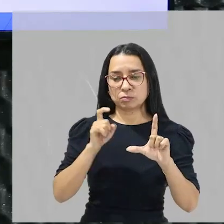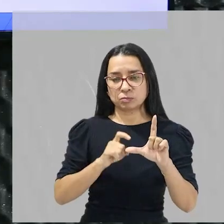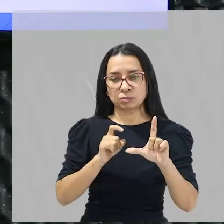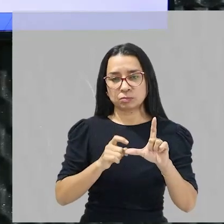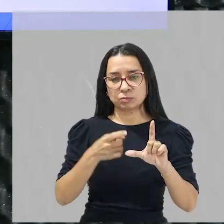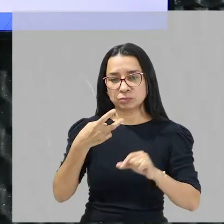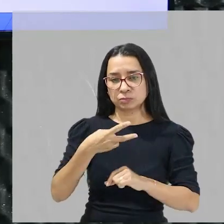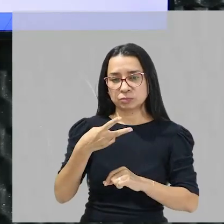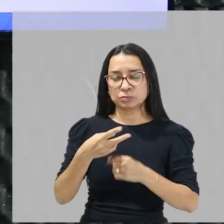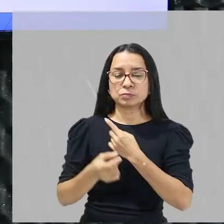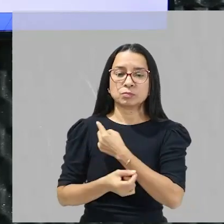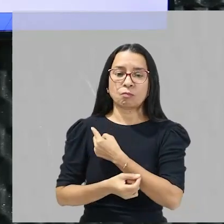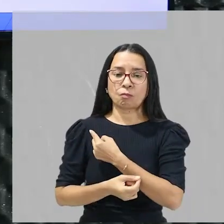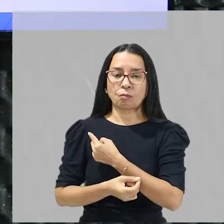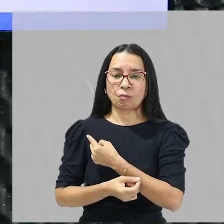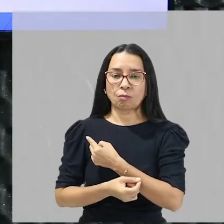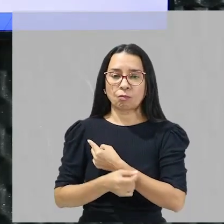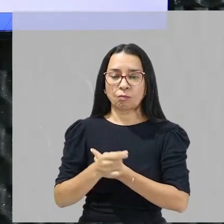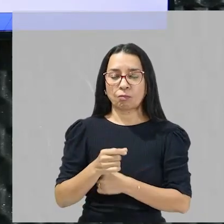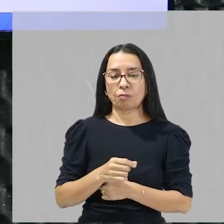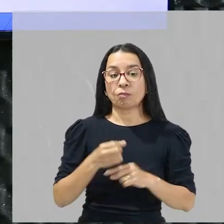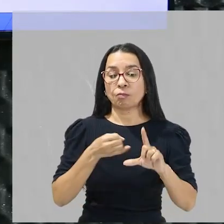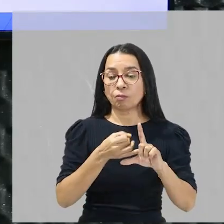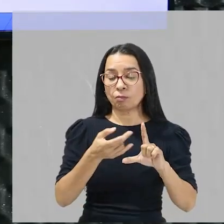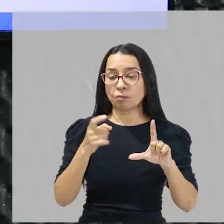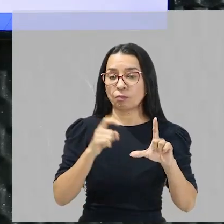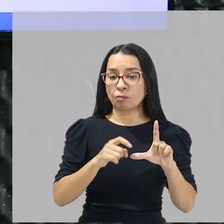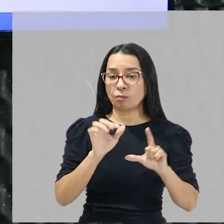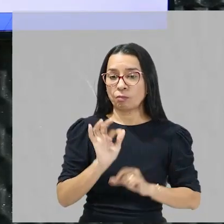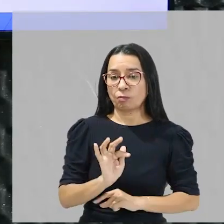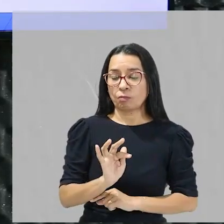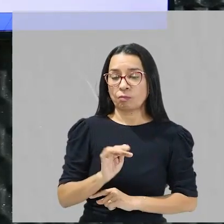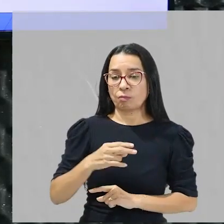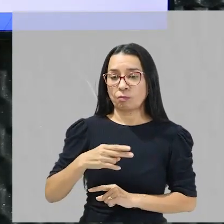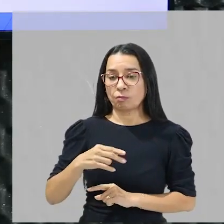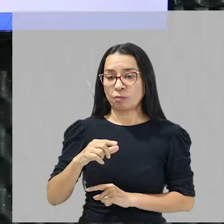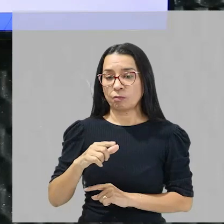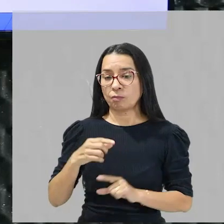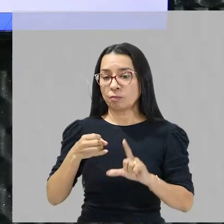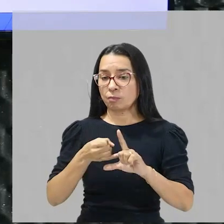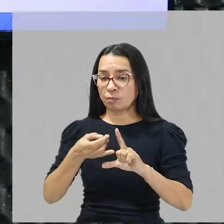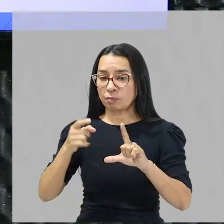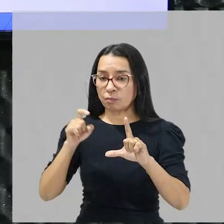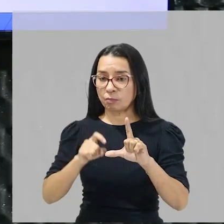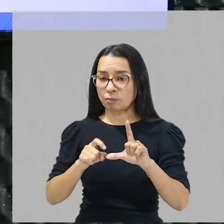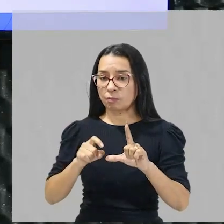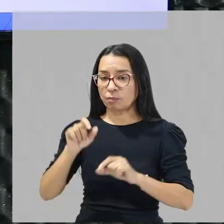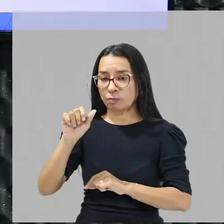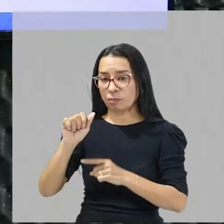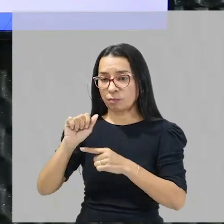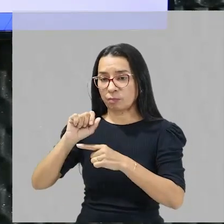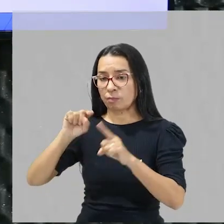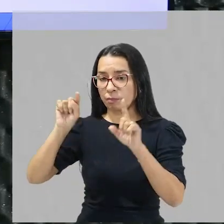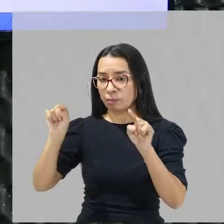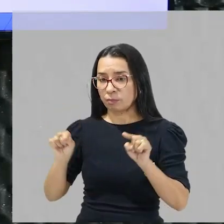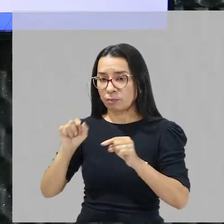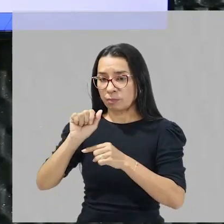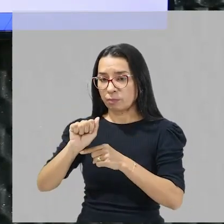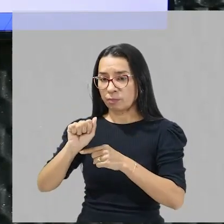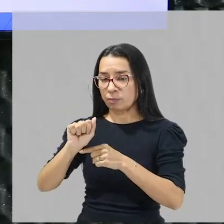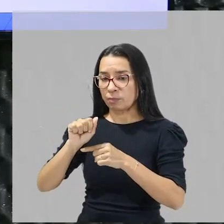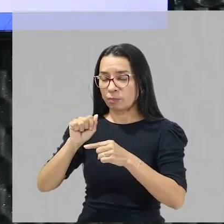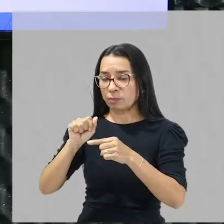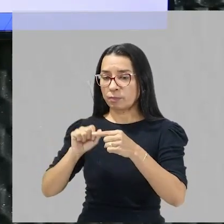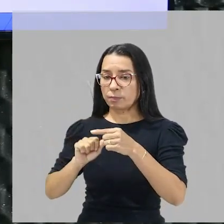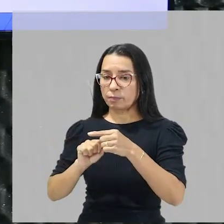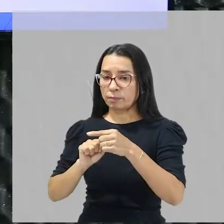os membros, olha como ficou, log de F igual a log de A sobre R elevado a B. Perceba que aqui, ó, eu